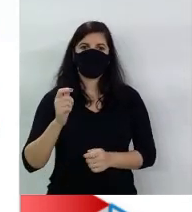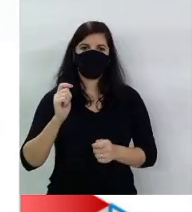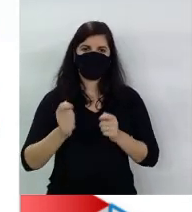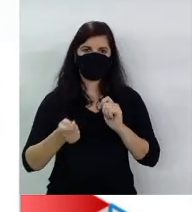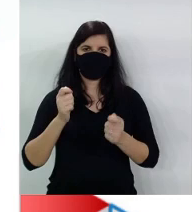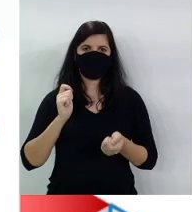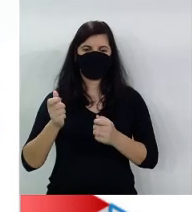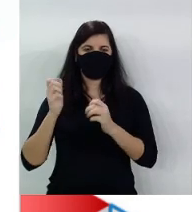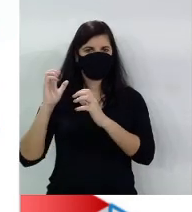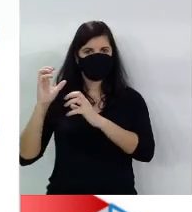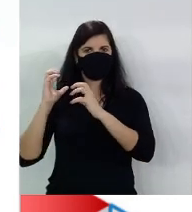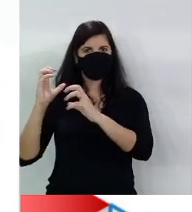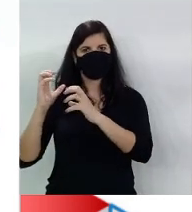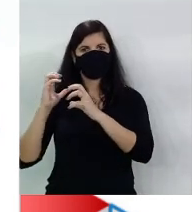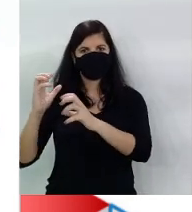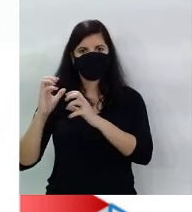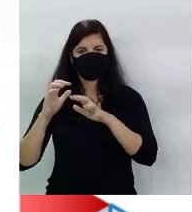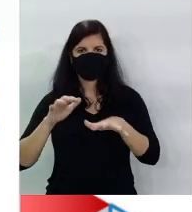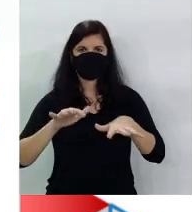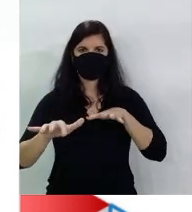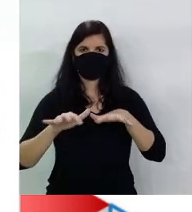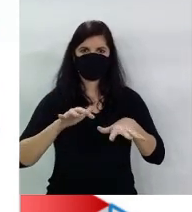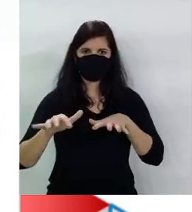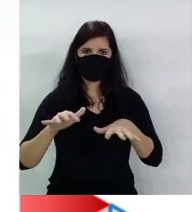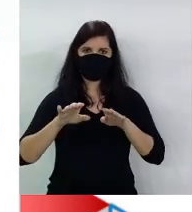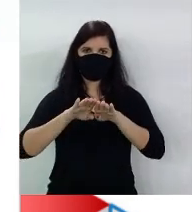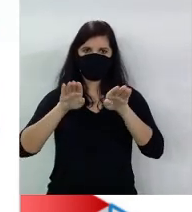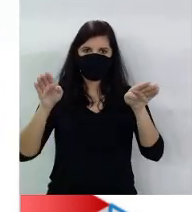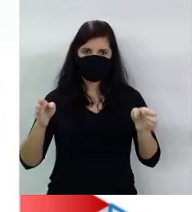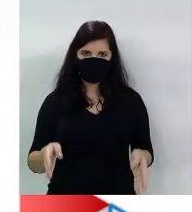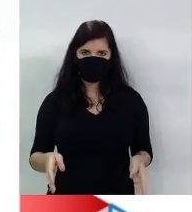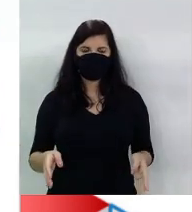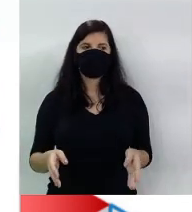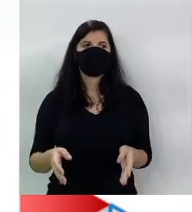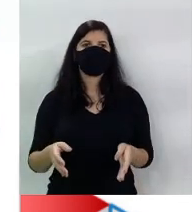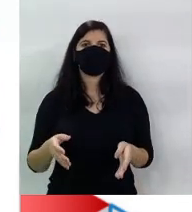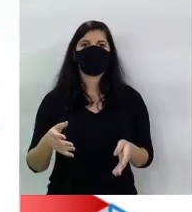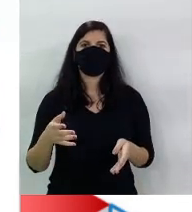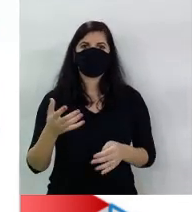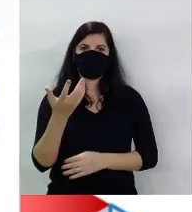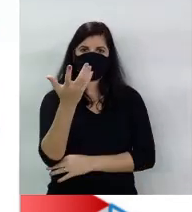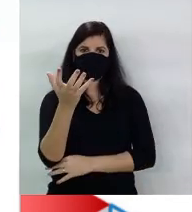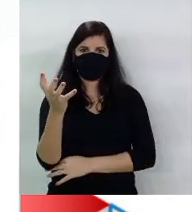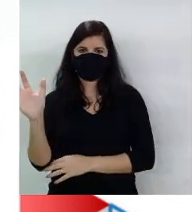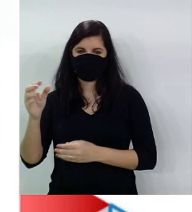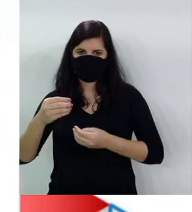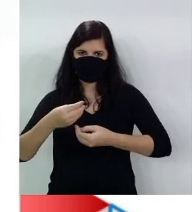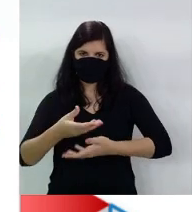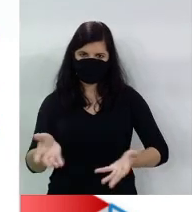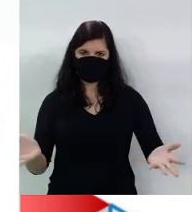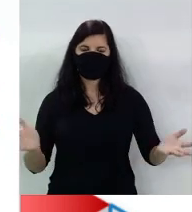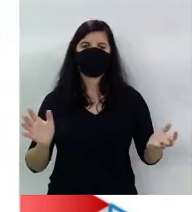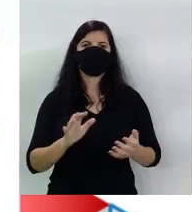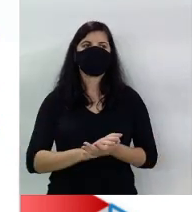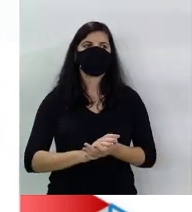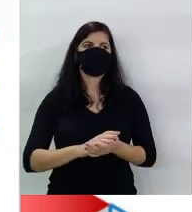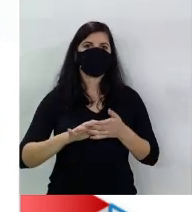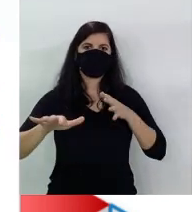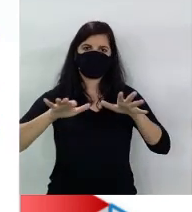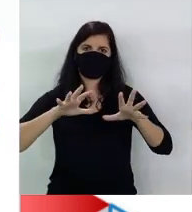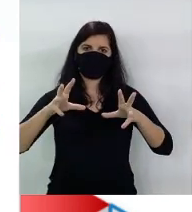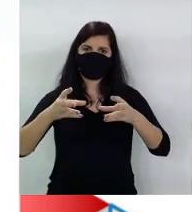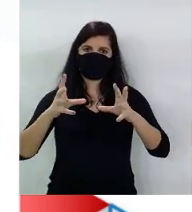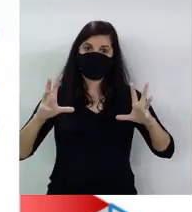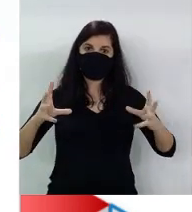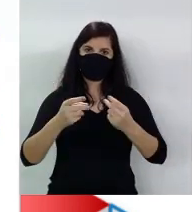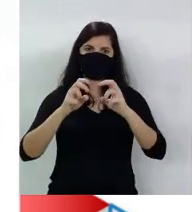maracás, quando se faz o ritual de mesa e a jurema no chão, o ritual onde todos